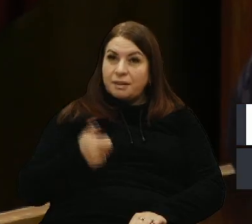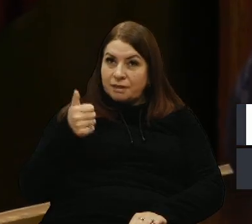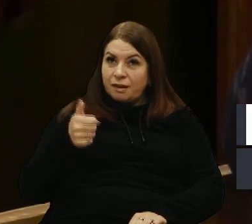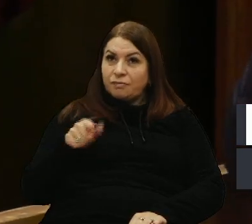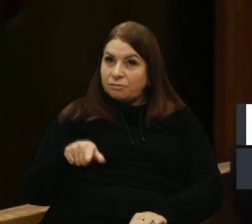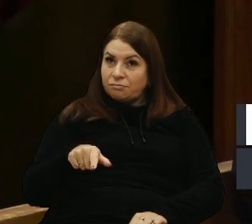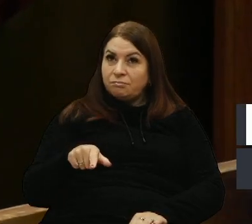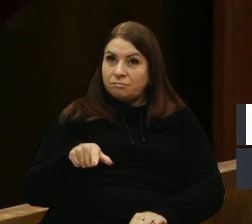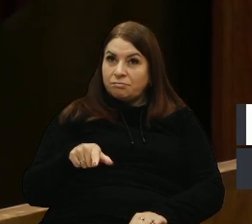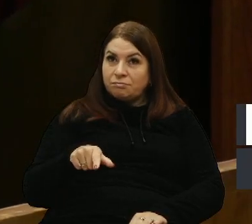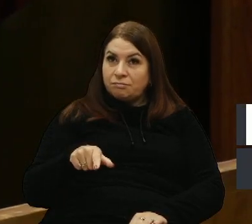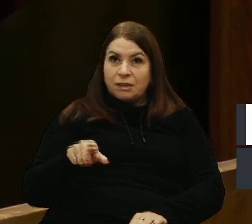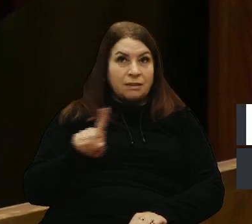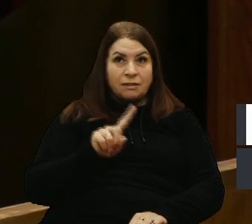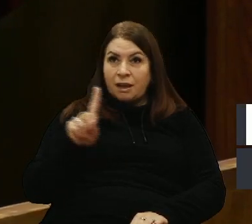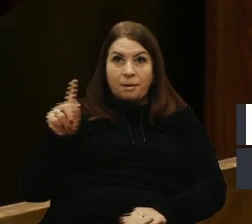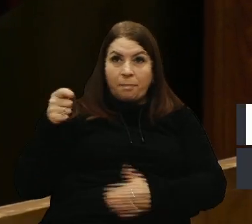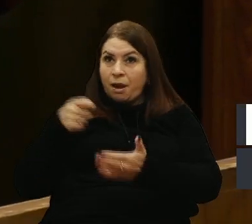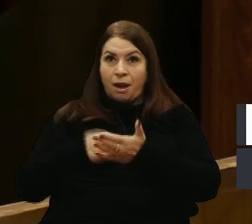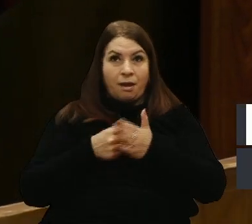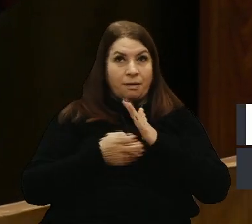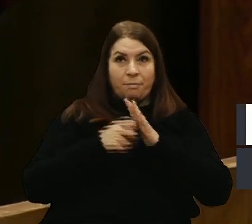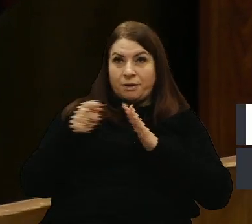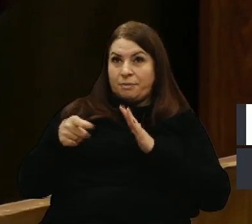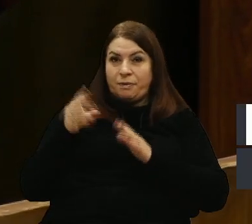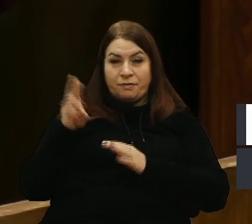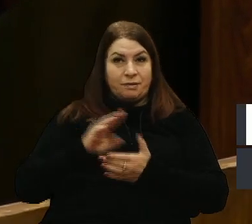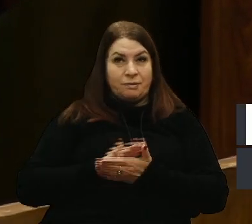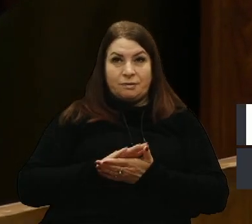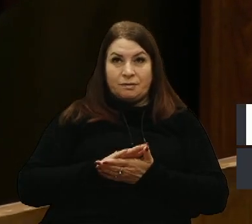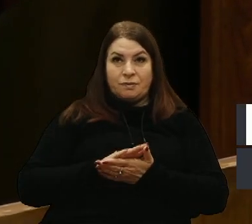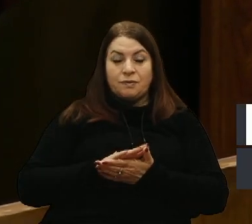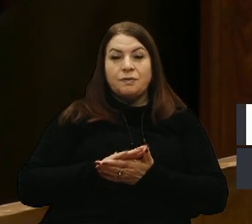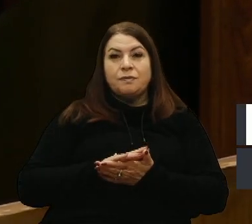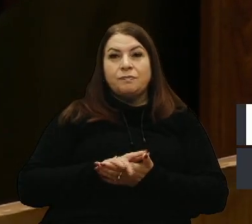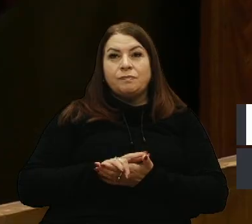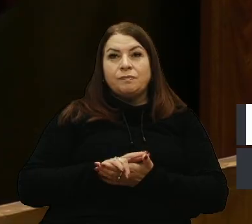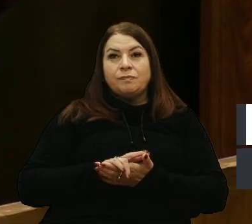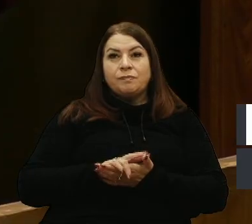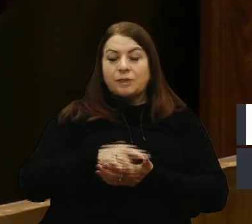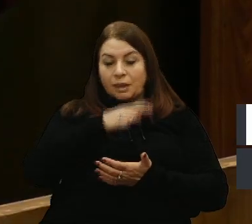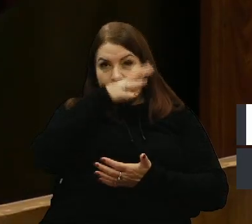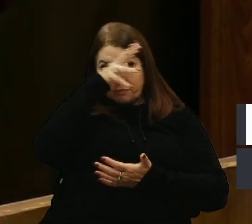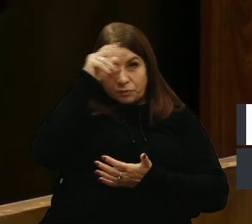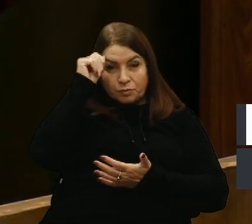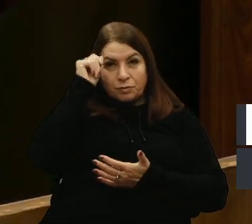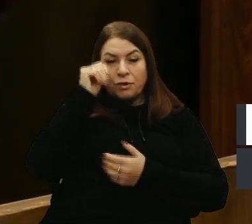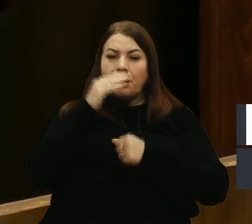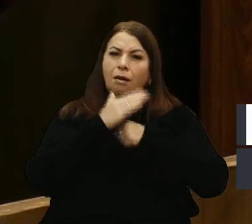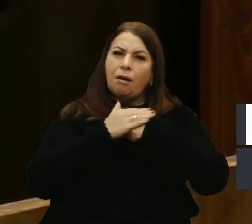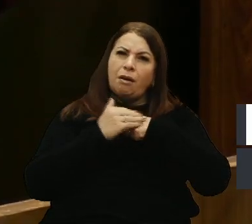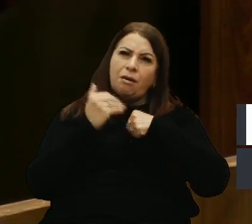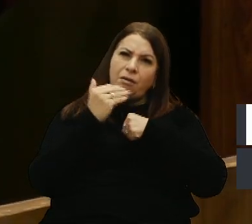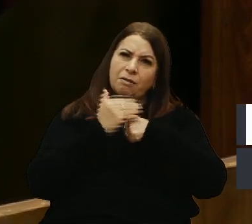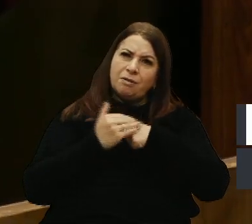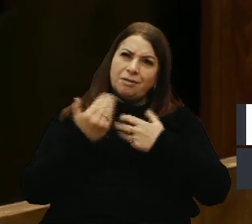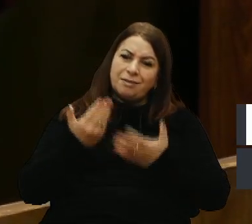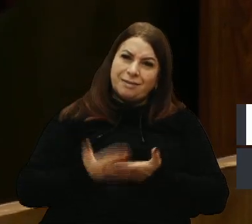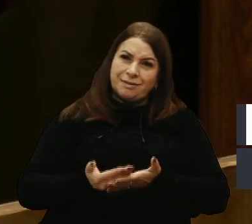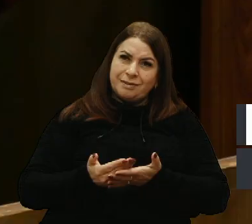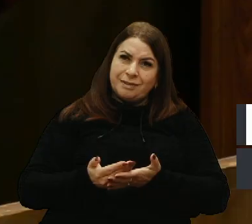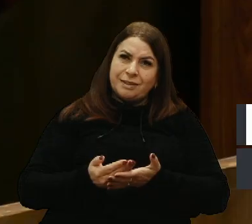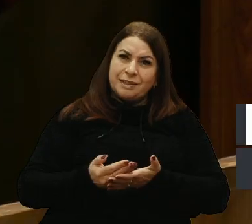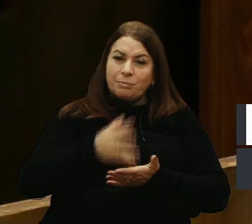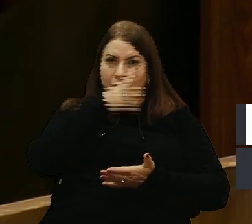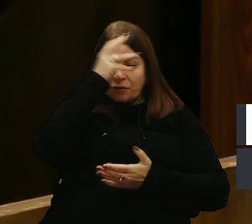6,15 sem subsídio. No entanto, como a prefeitura é bondosa demais, a